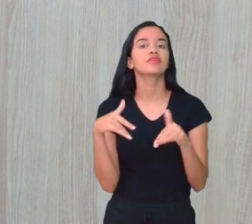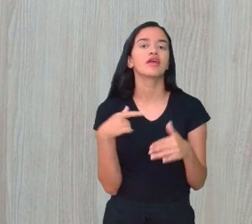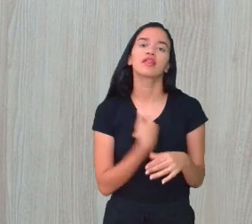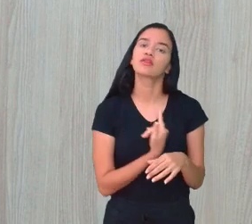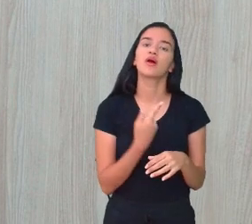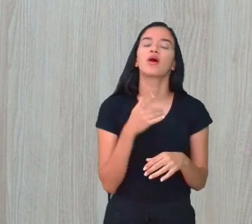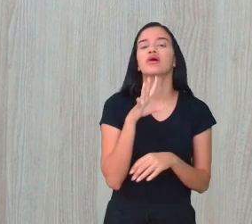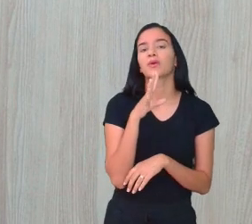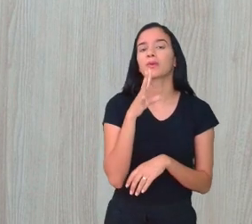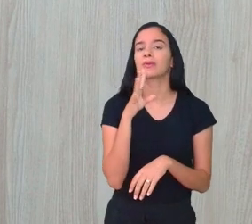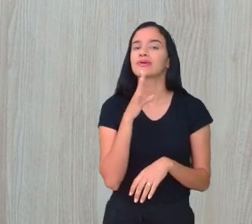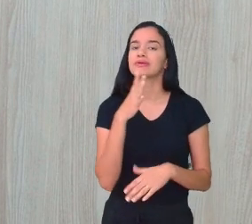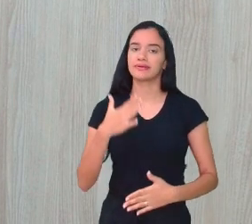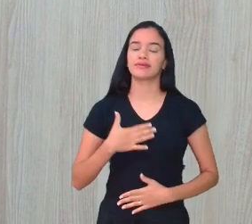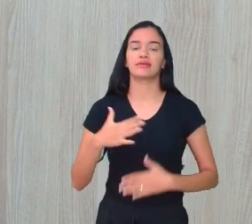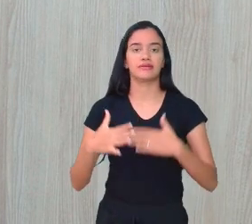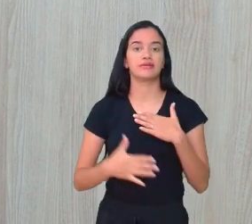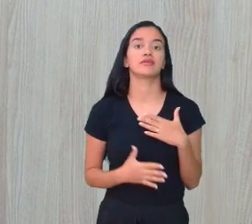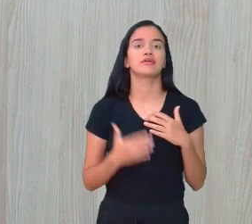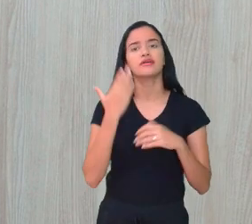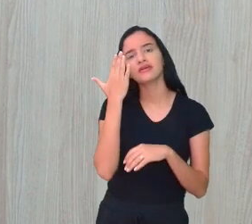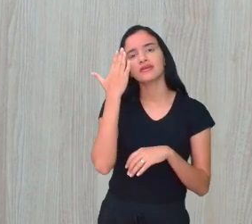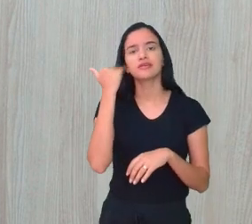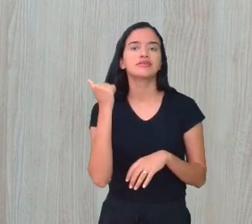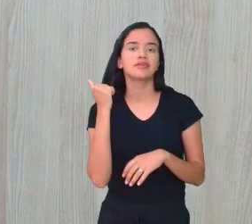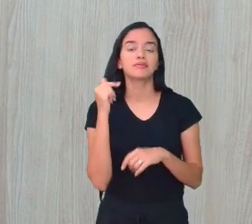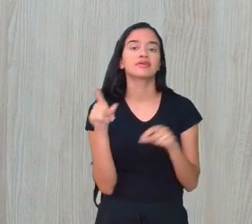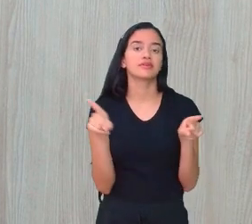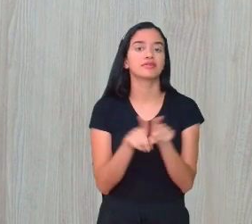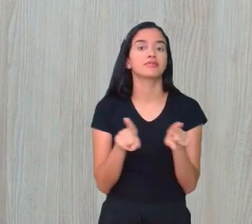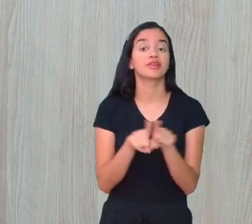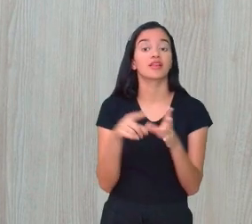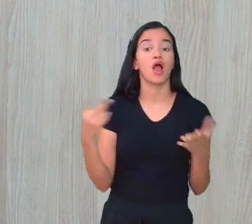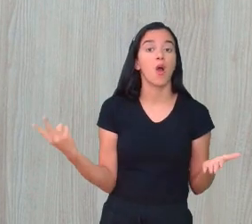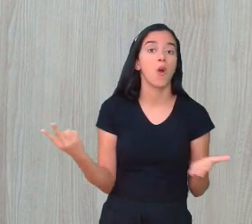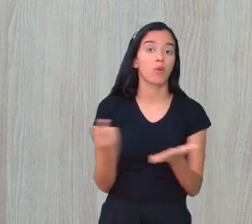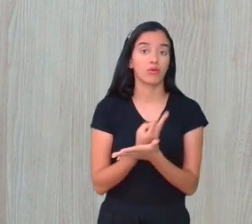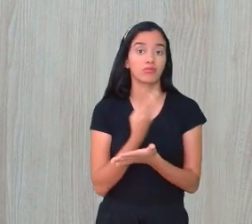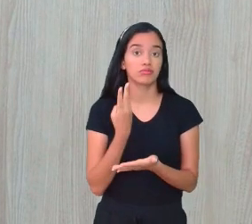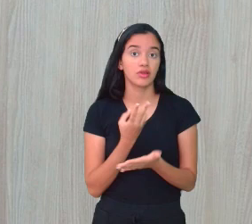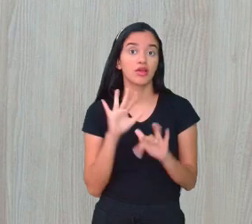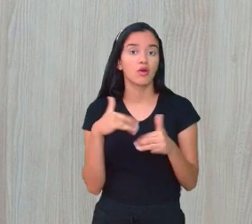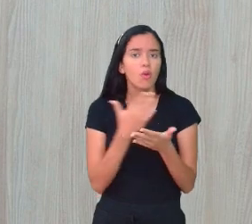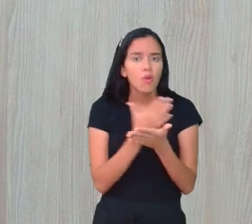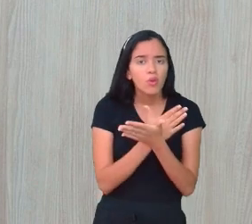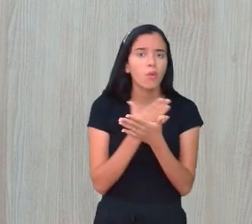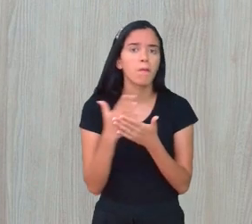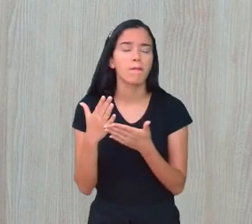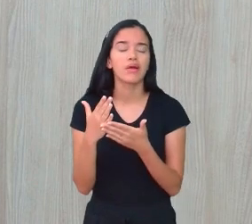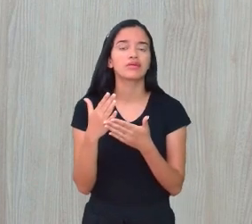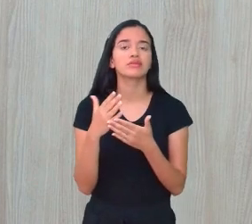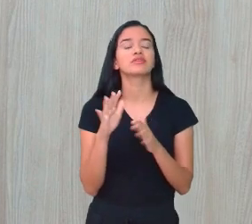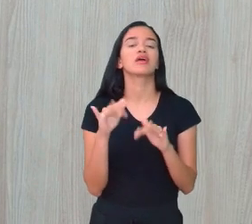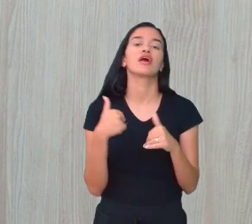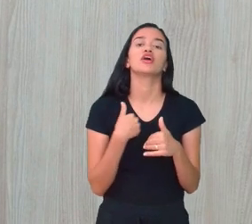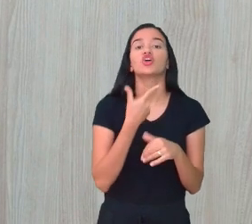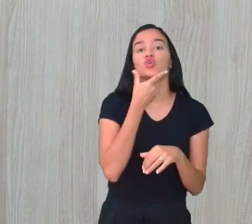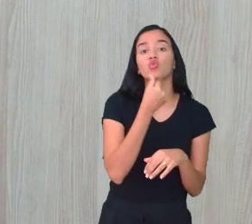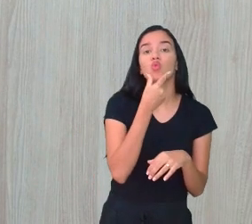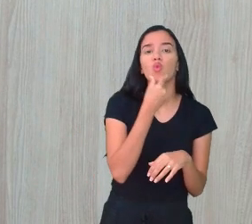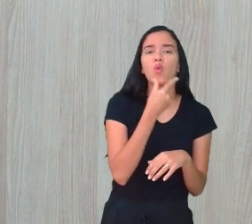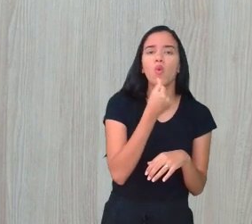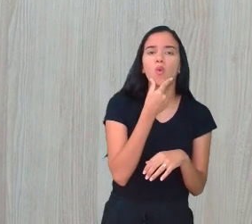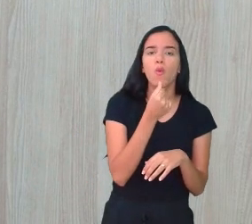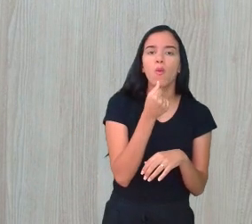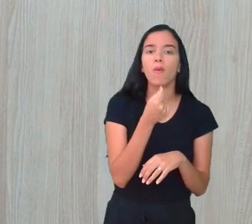gente conhecer o corpo da gente, saber as alterações que estão acontecendo quando inicia a puberdade, que o do homem é mais tardia,